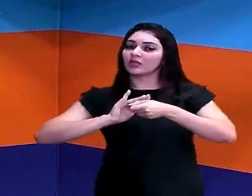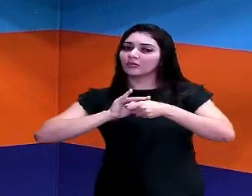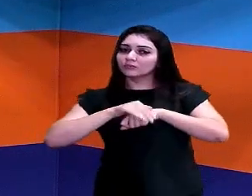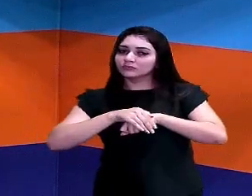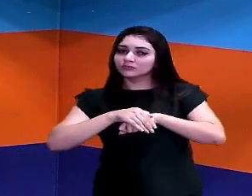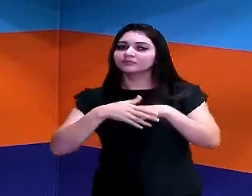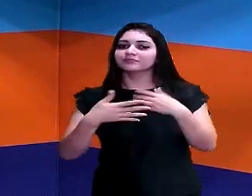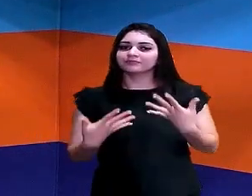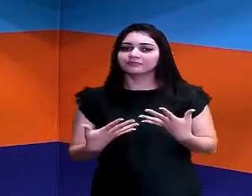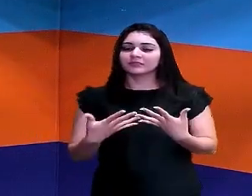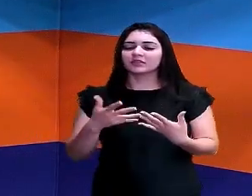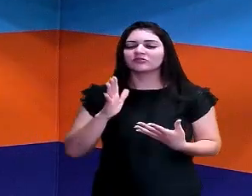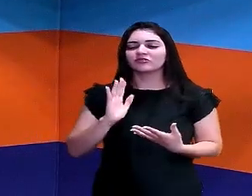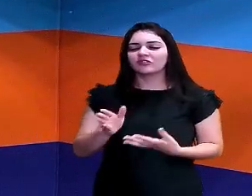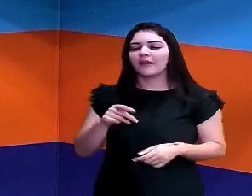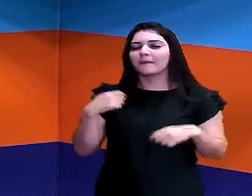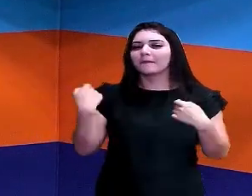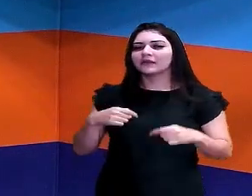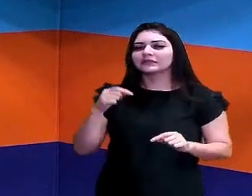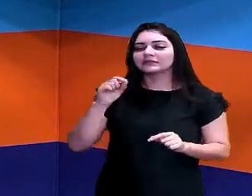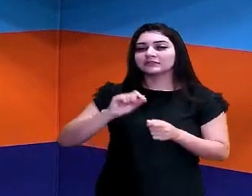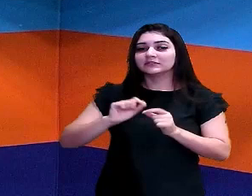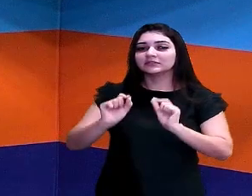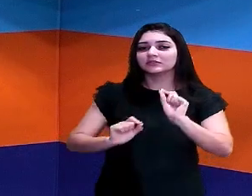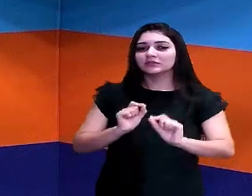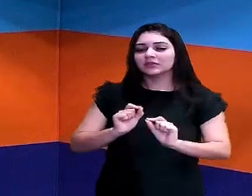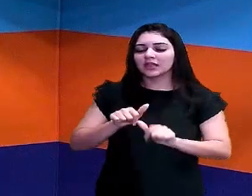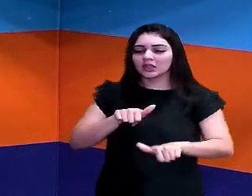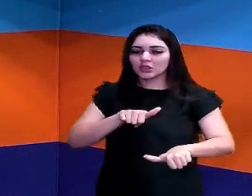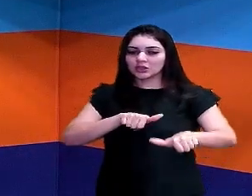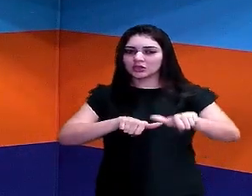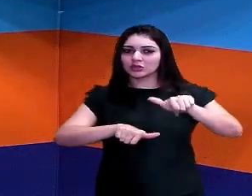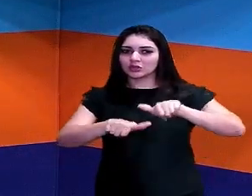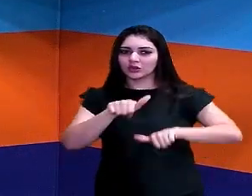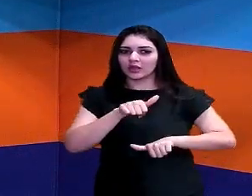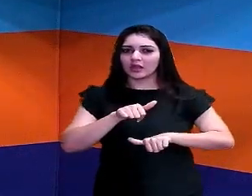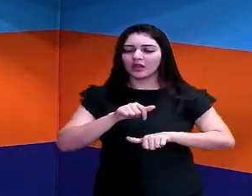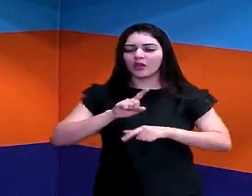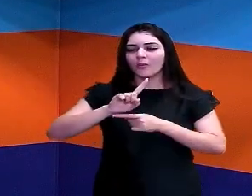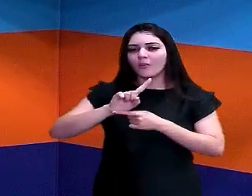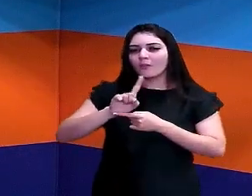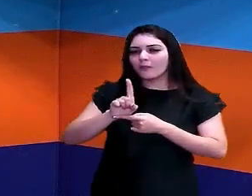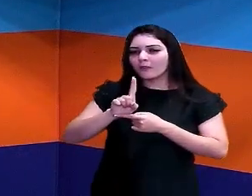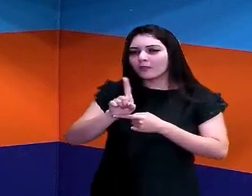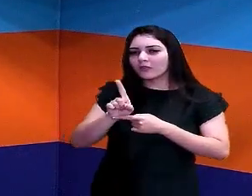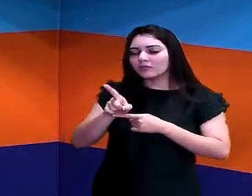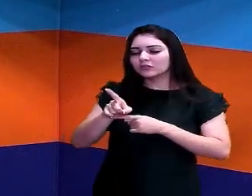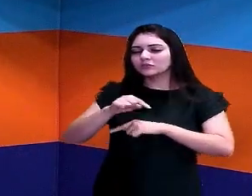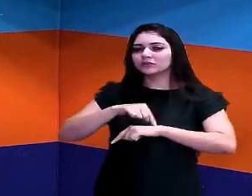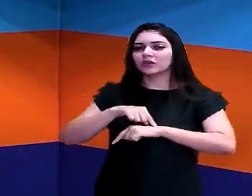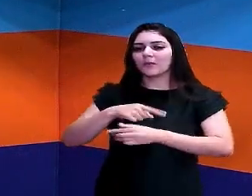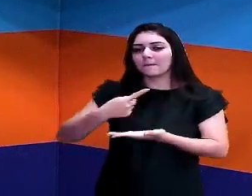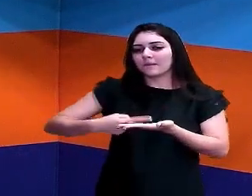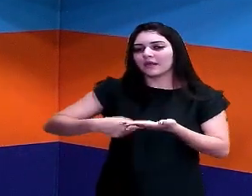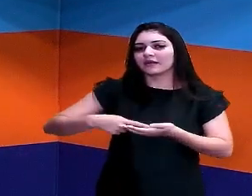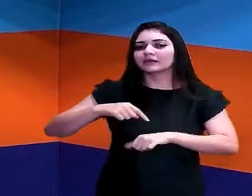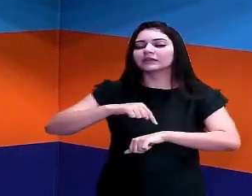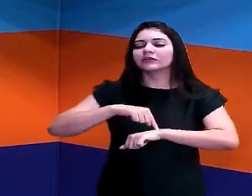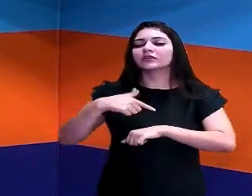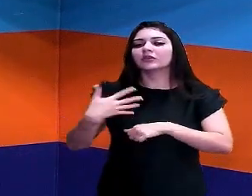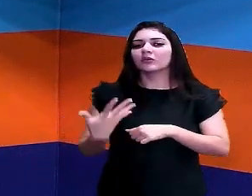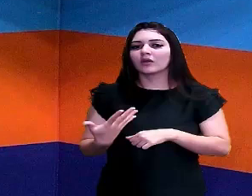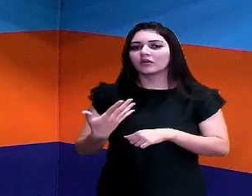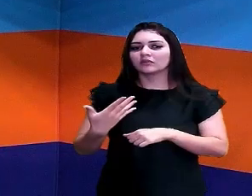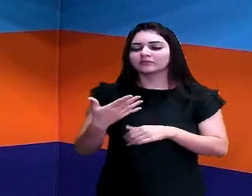Então, a gente já precisa fazer aí a modificação. O ponteiro do relógio, que marca as horas, ele está